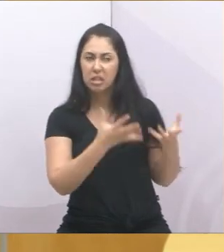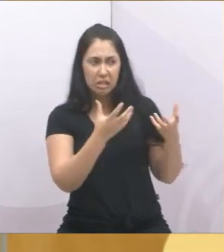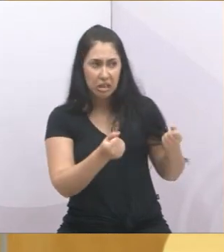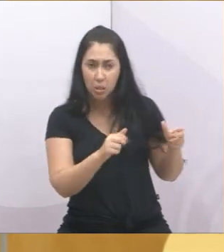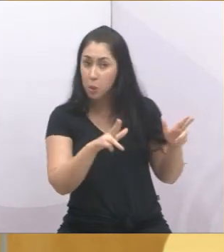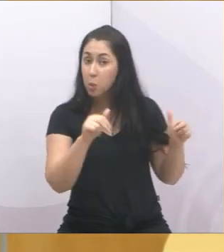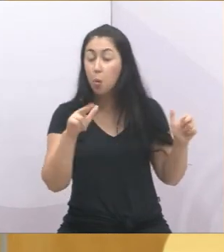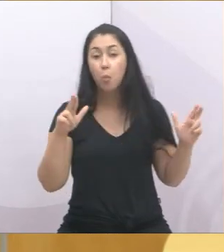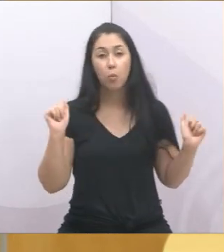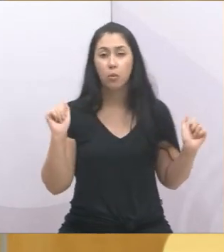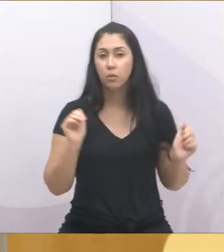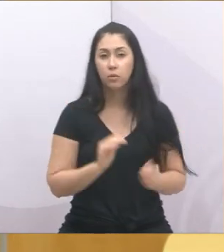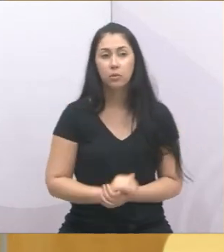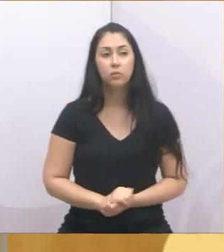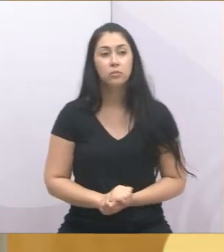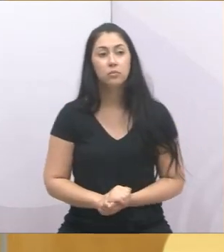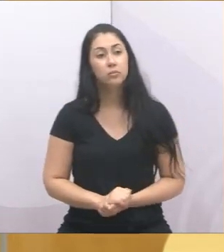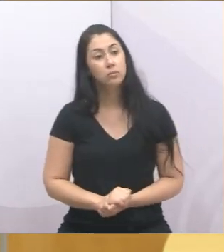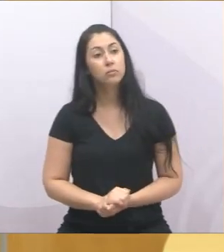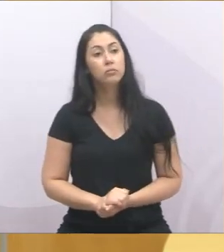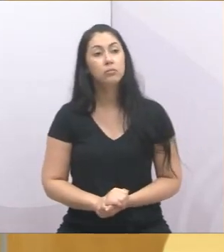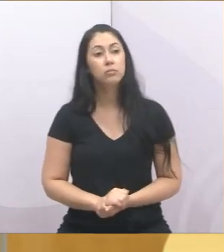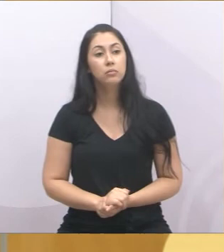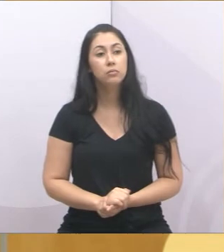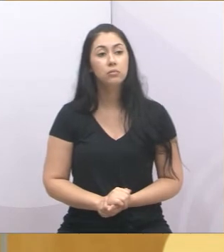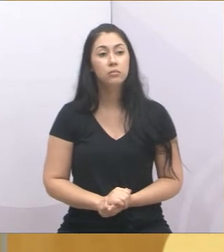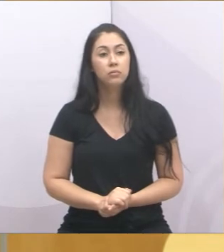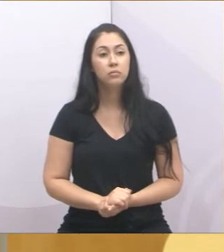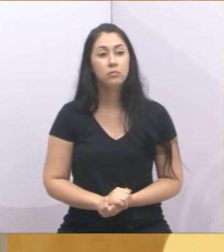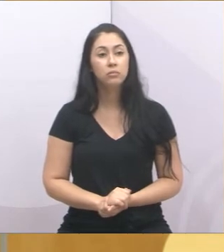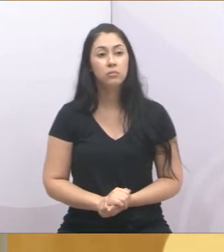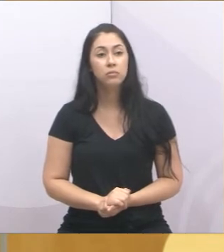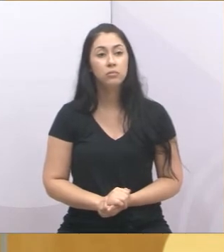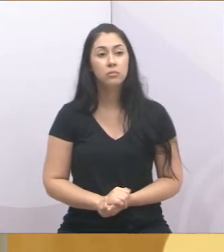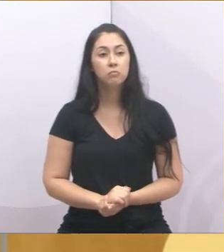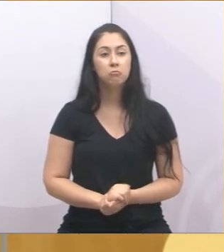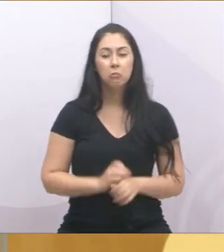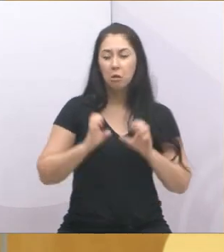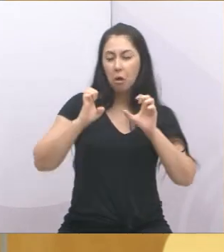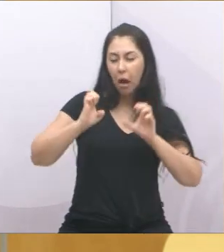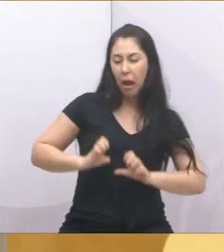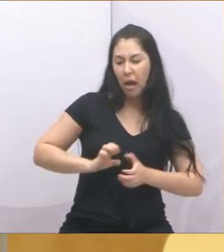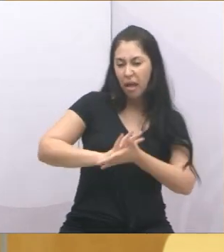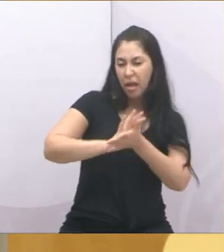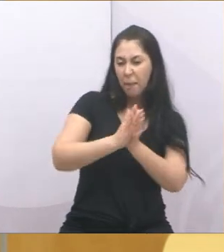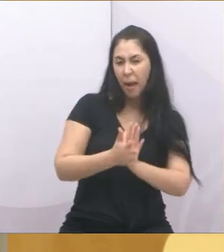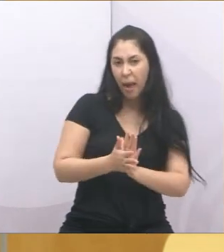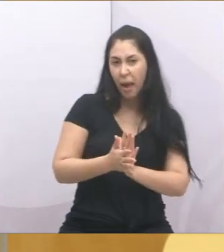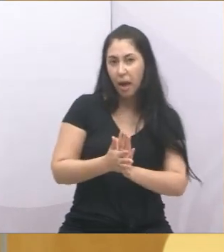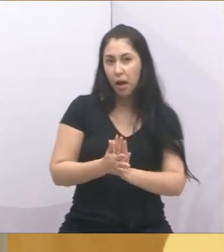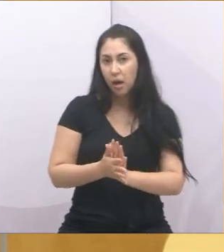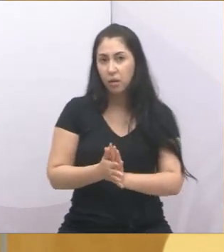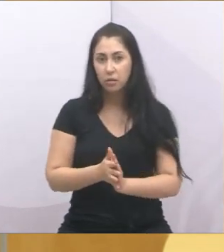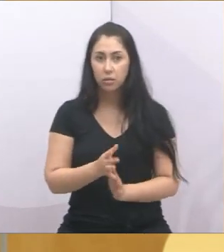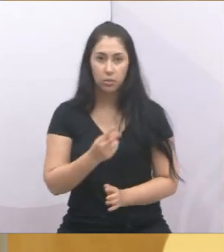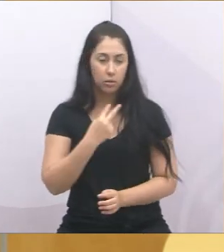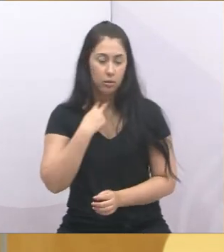hipótese nenhuma, o enfraquecimento da moral cristã por parte